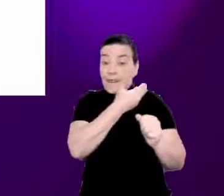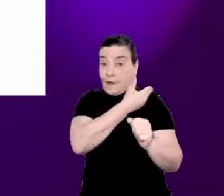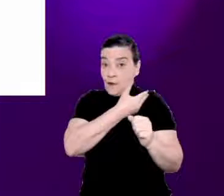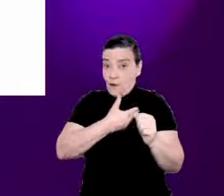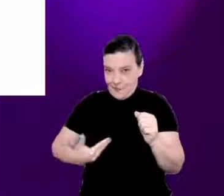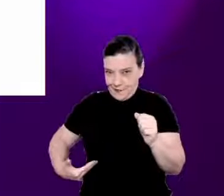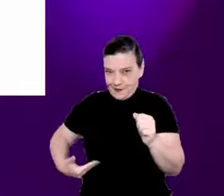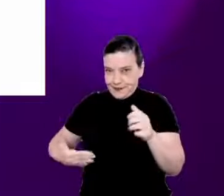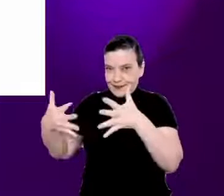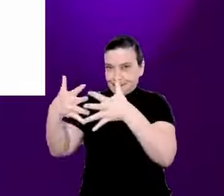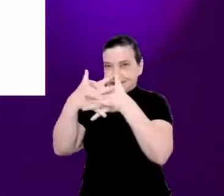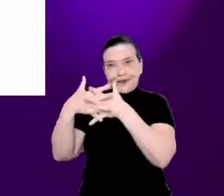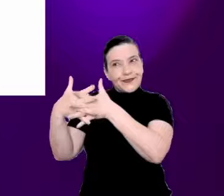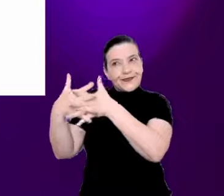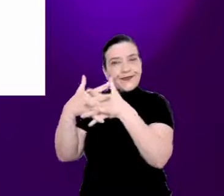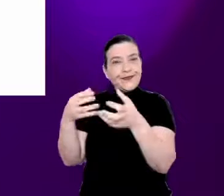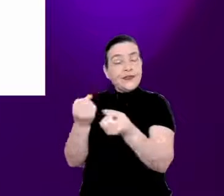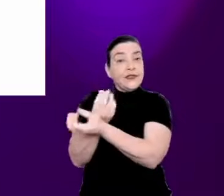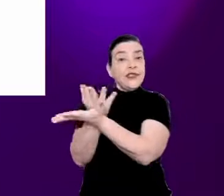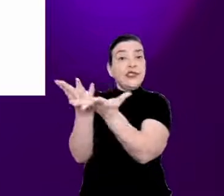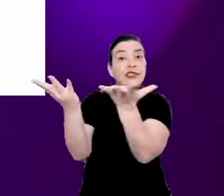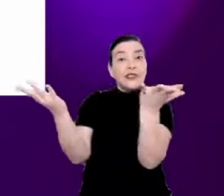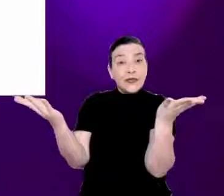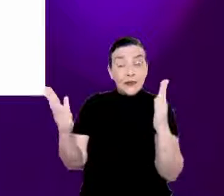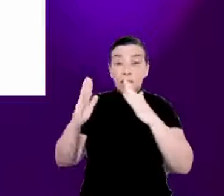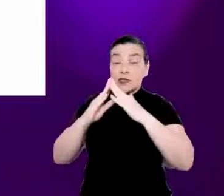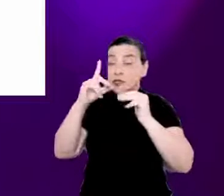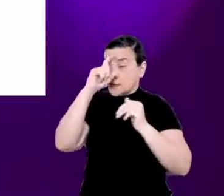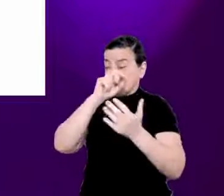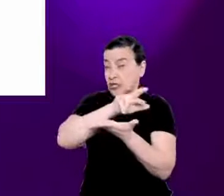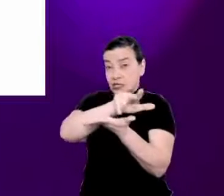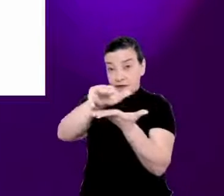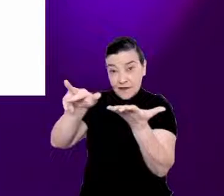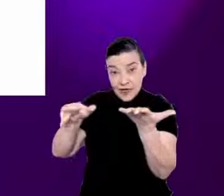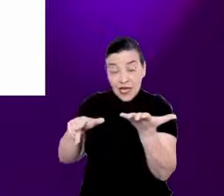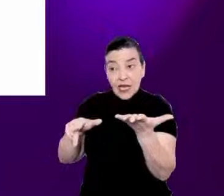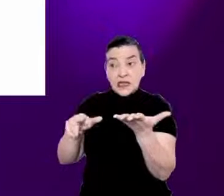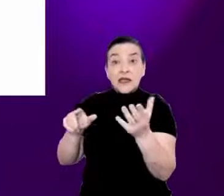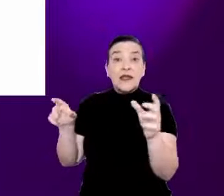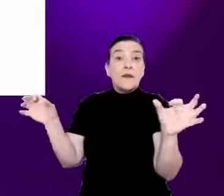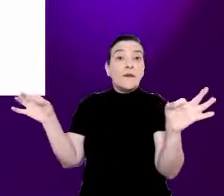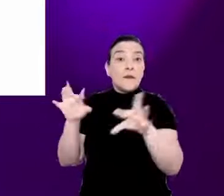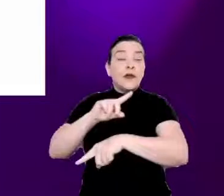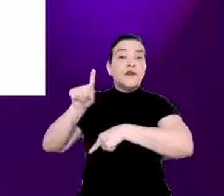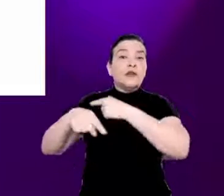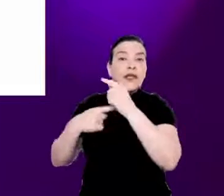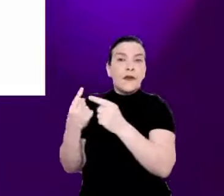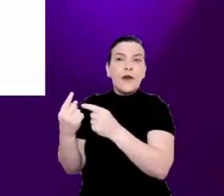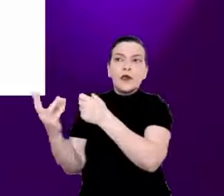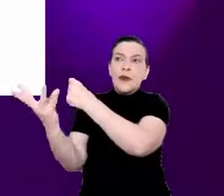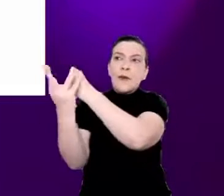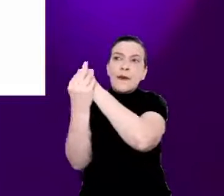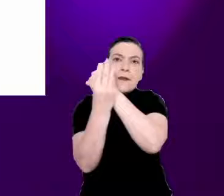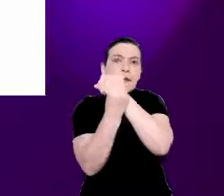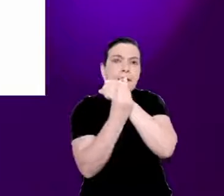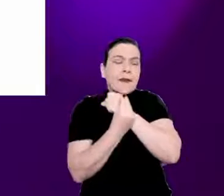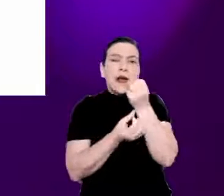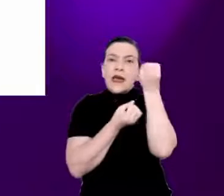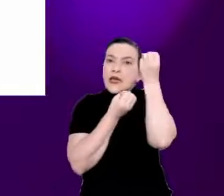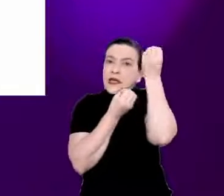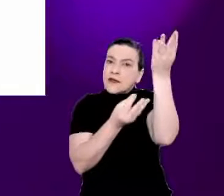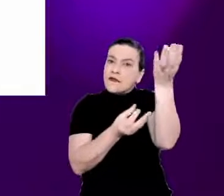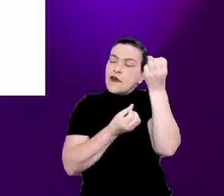americano distribui entre os diversos hospitais e, através do resultado, ele investe nesses hospitais